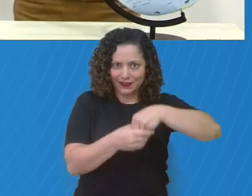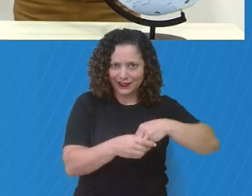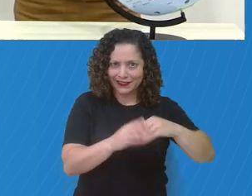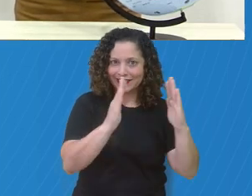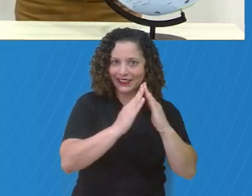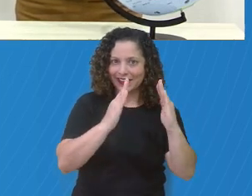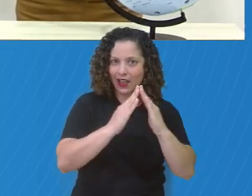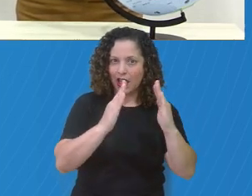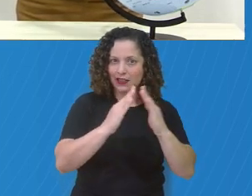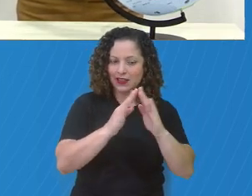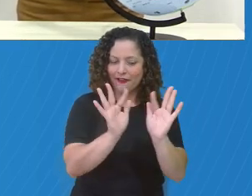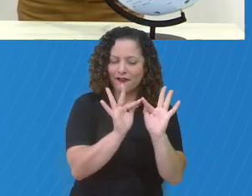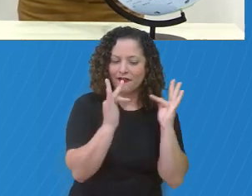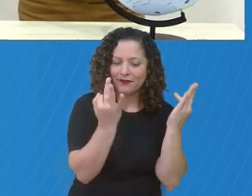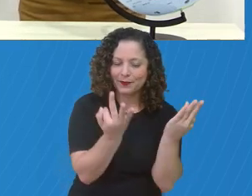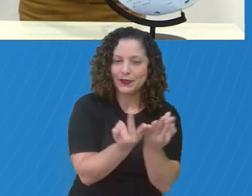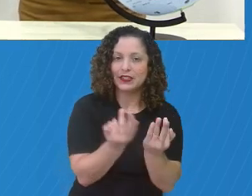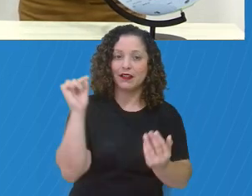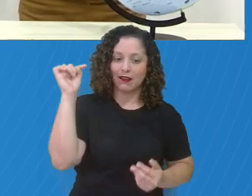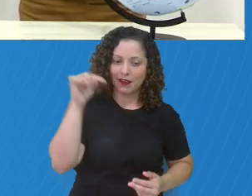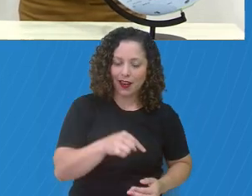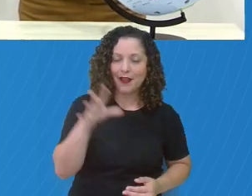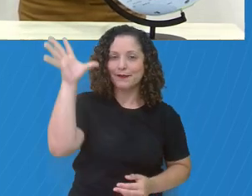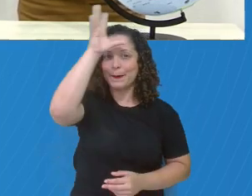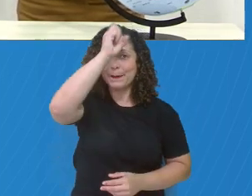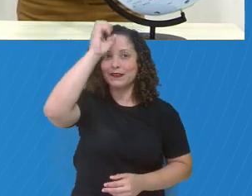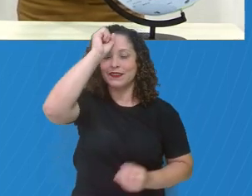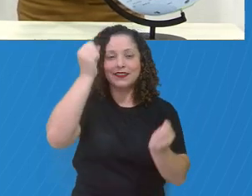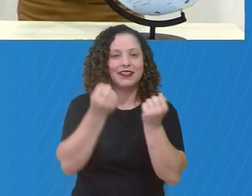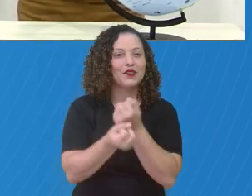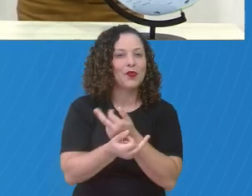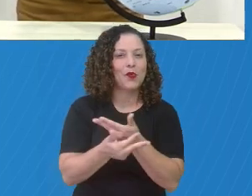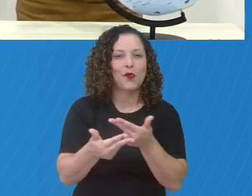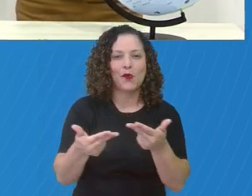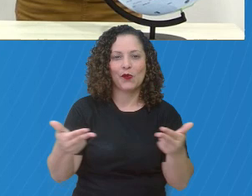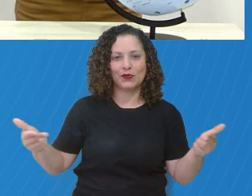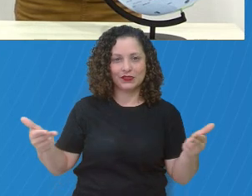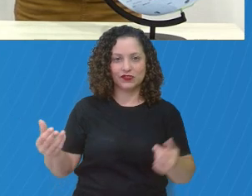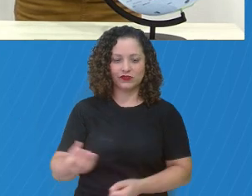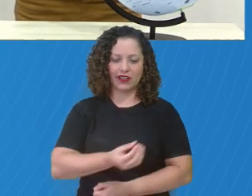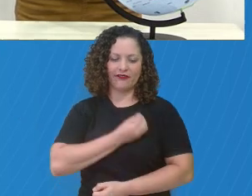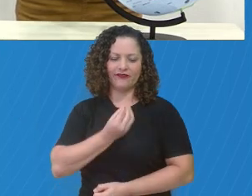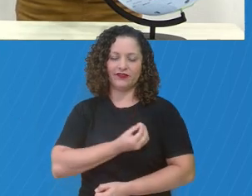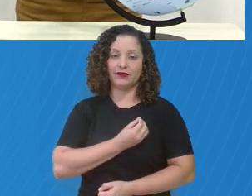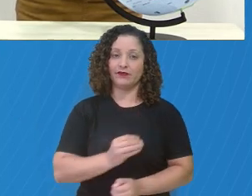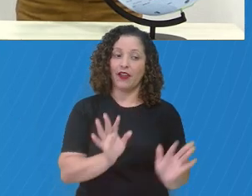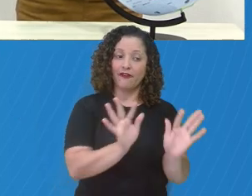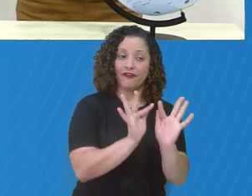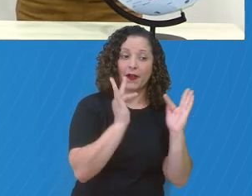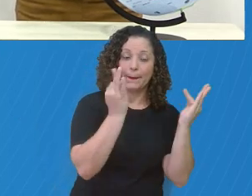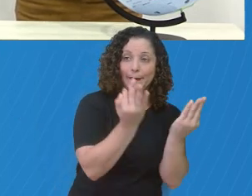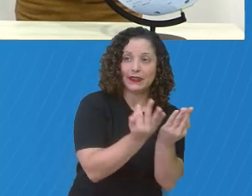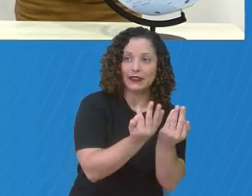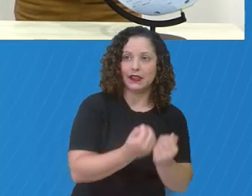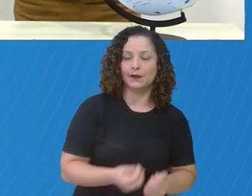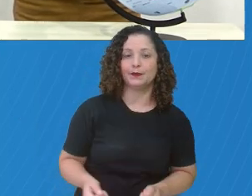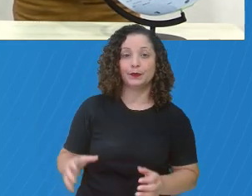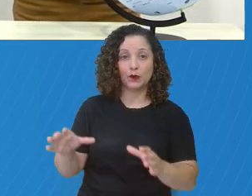Dentro da família a gente já vai aprendendo muita coisa nos primeiros dias de vida, né? Então a gente tem a família, a gente tem o